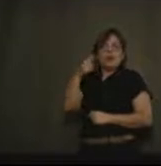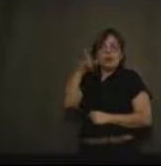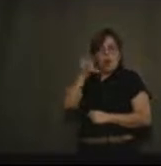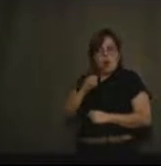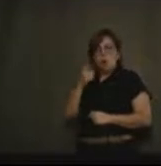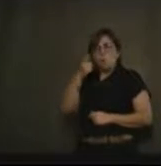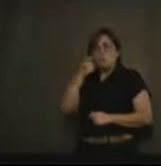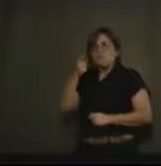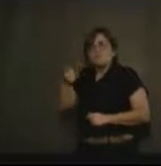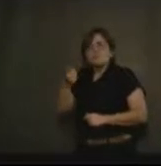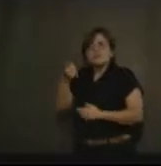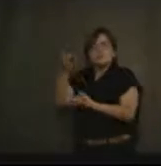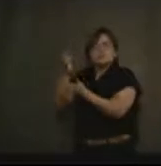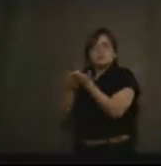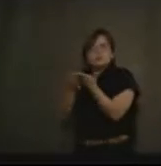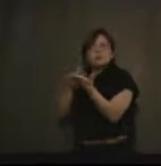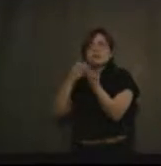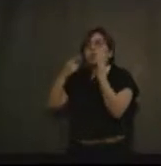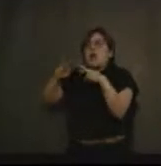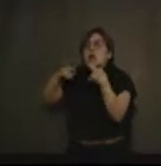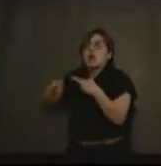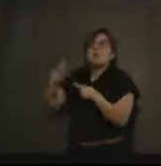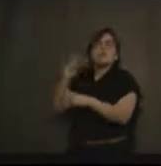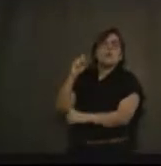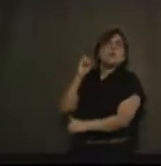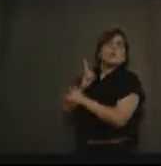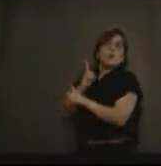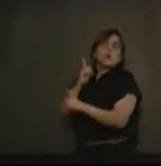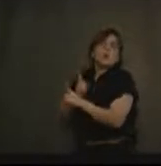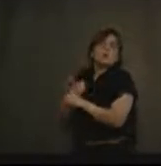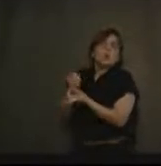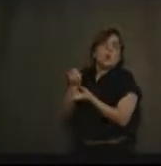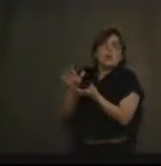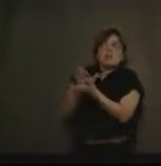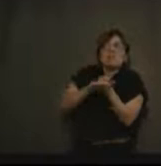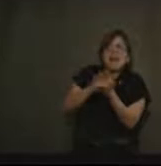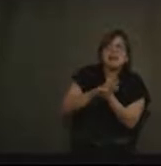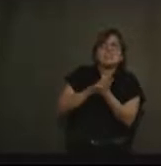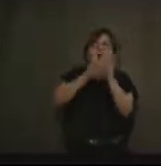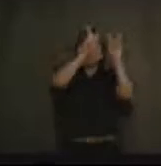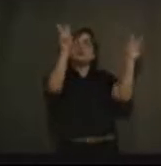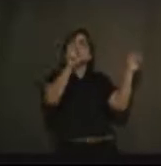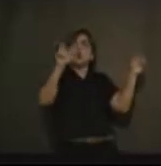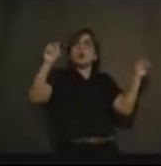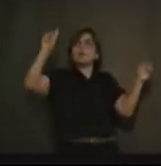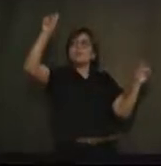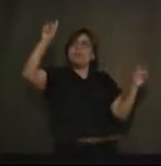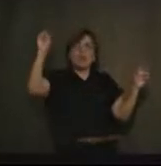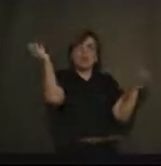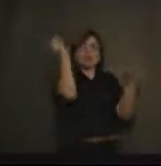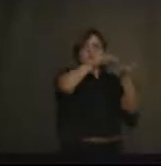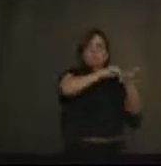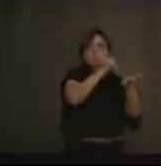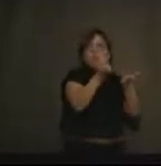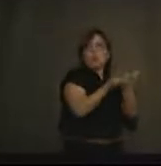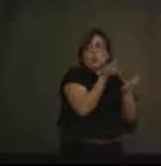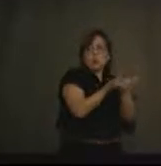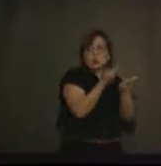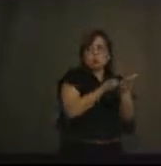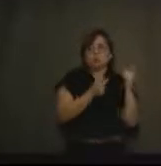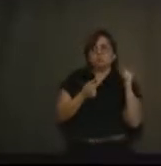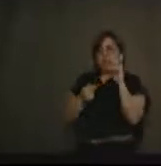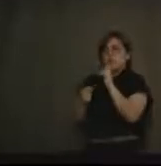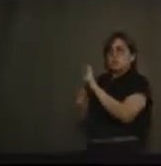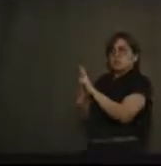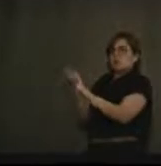Lagrange, reclamou que não tinha encontrado menção a Deus no livro, e Lagrange respondeu que não